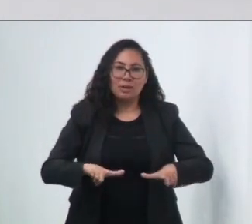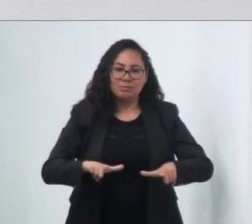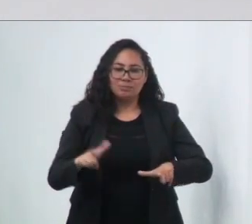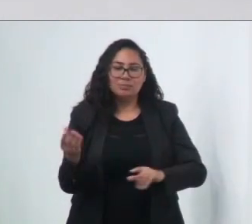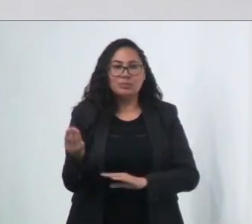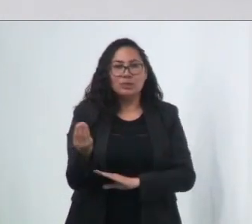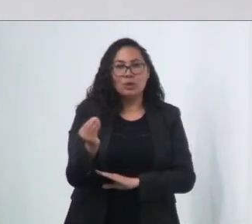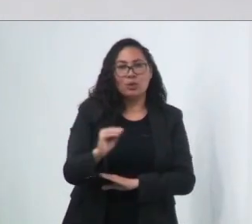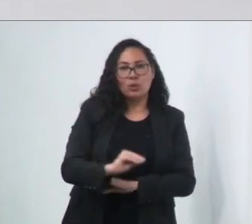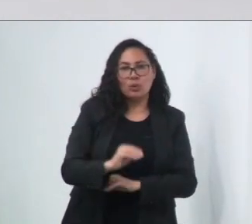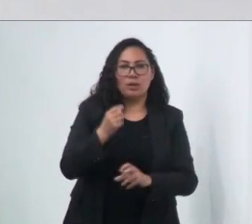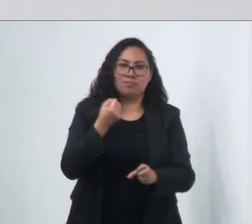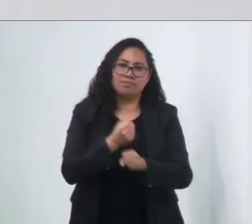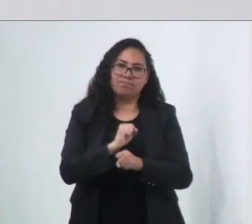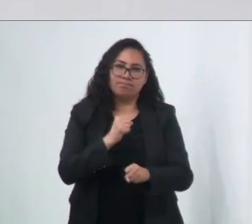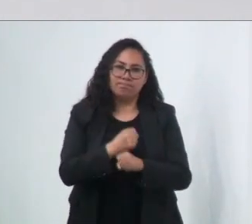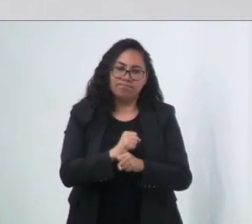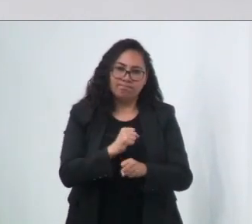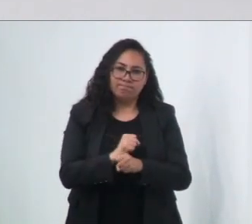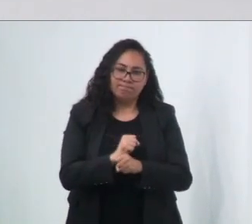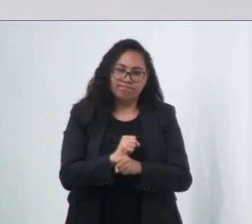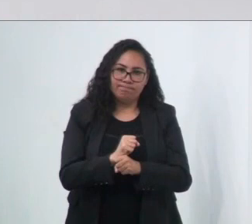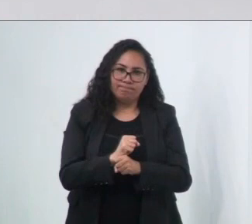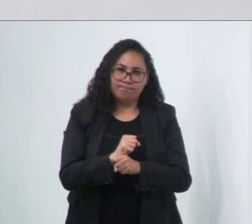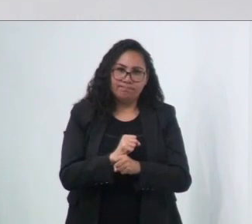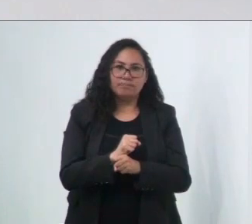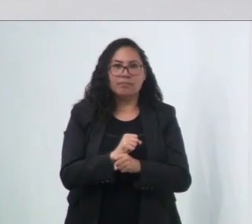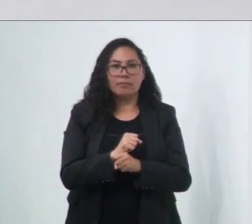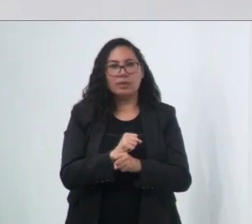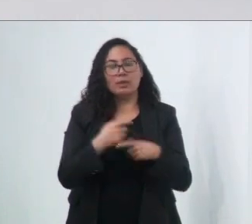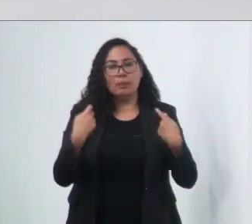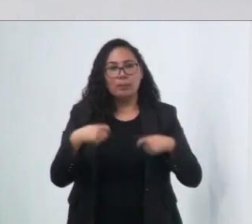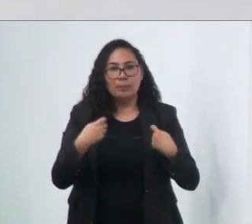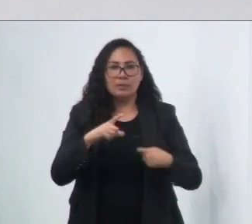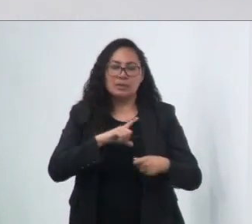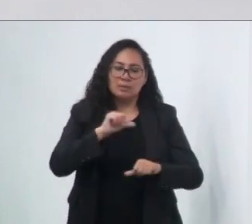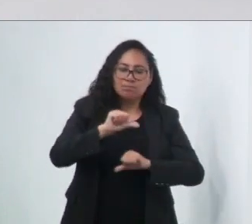implantar as obras em si, as edificações, que requerem